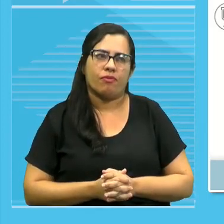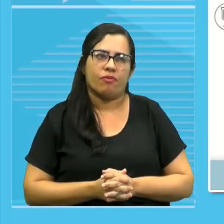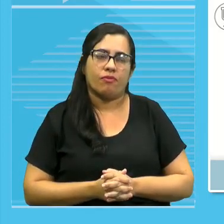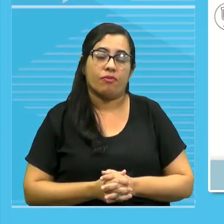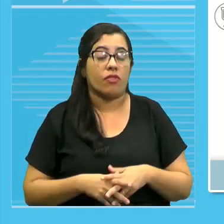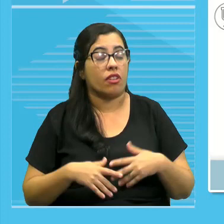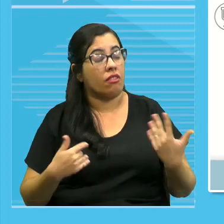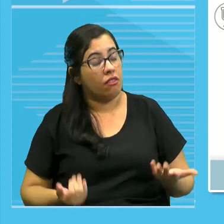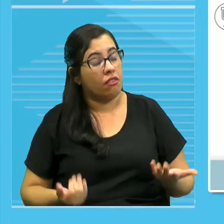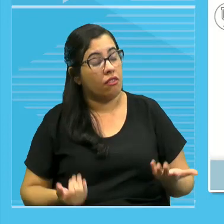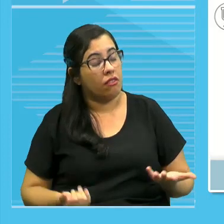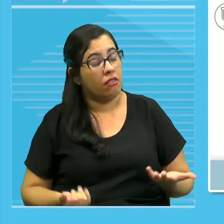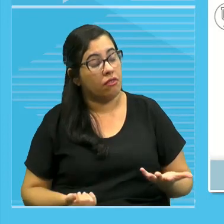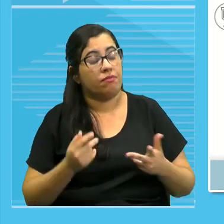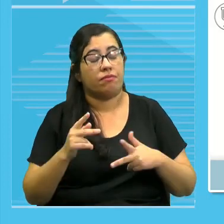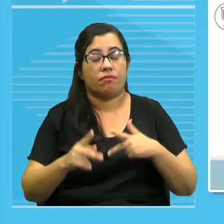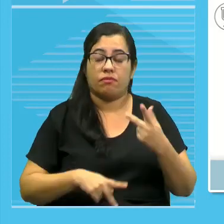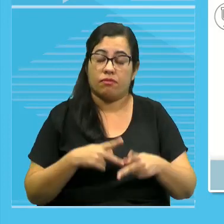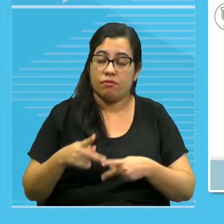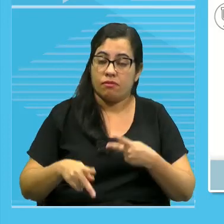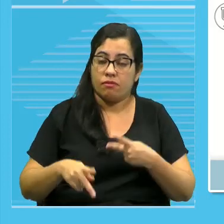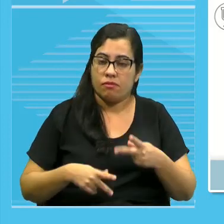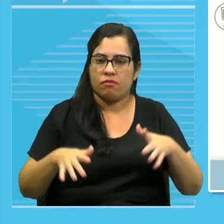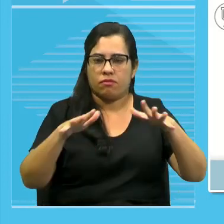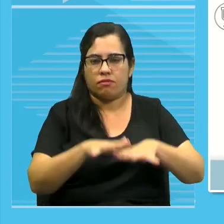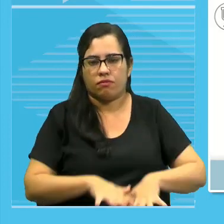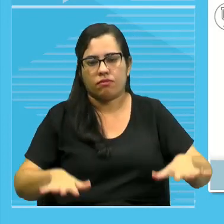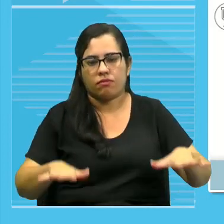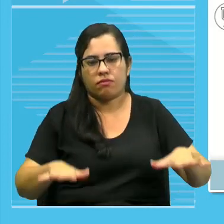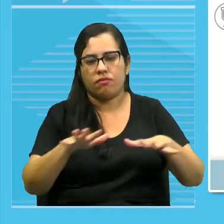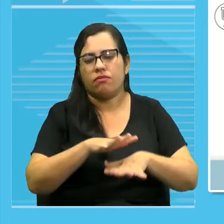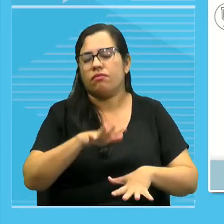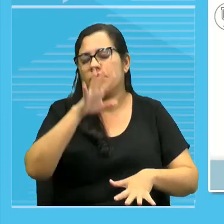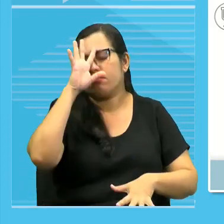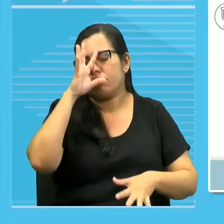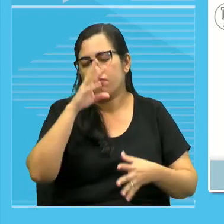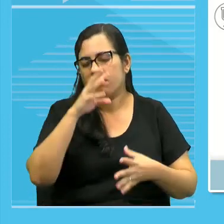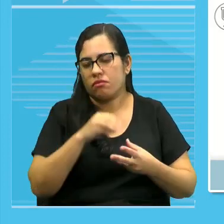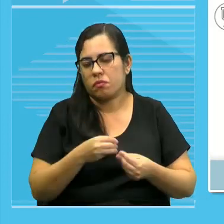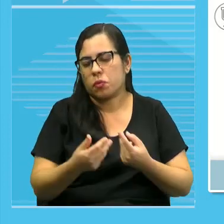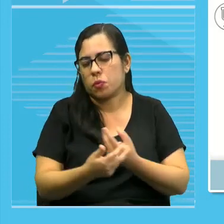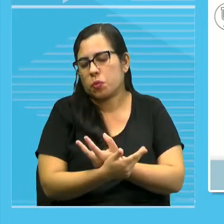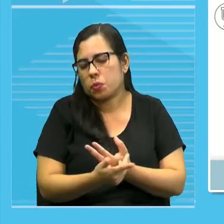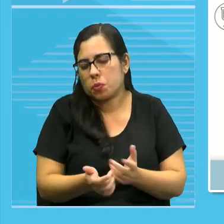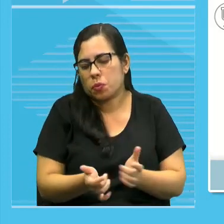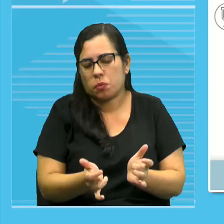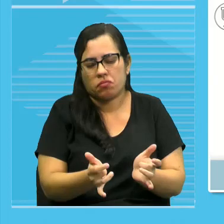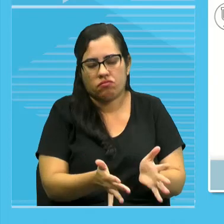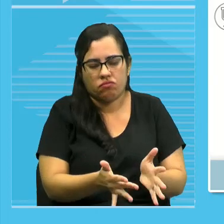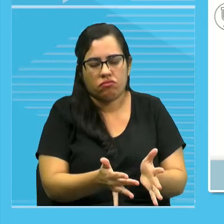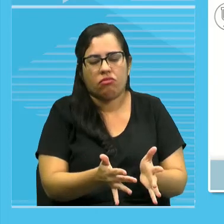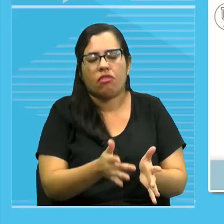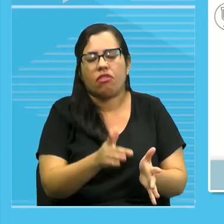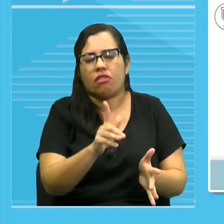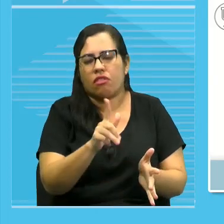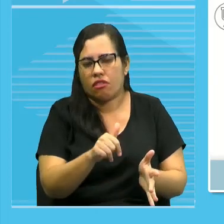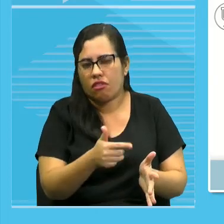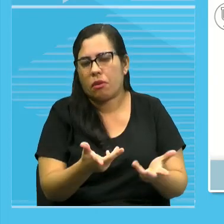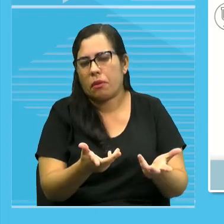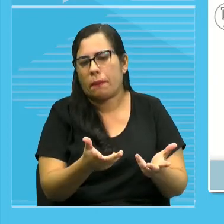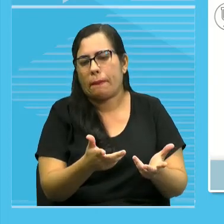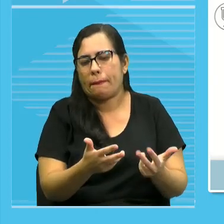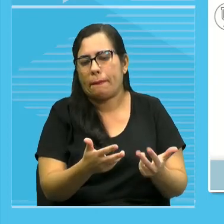para o público em geral reciclar é sinônimo de coletar materiais e voltar aos